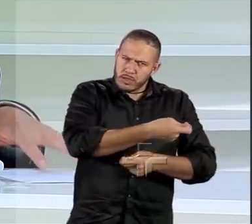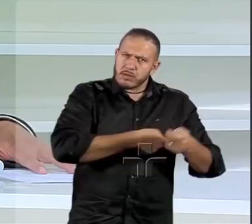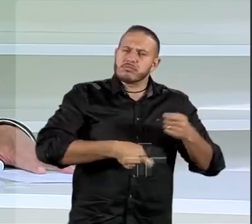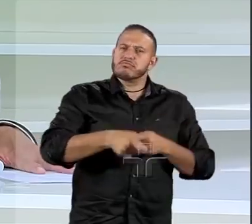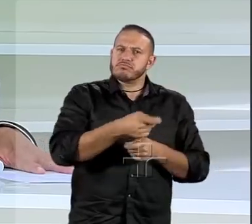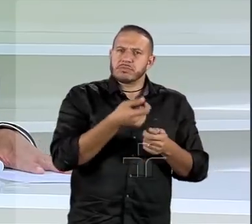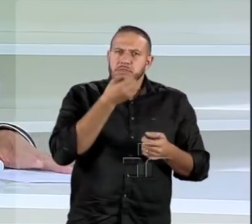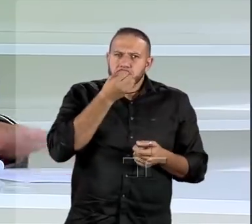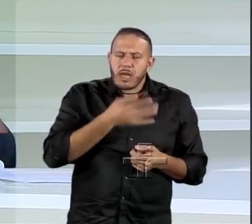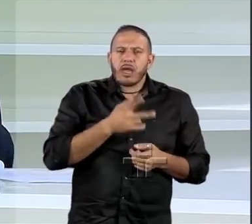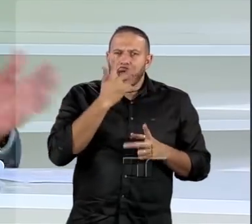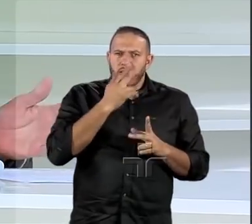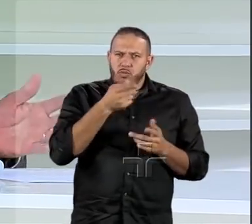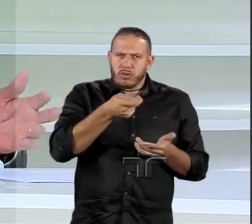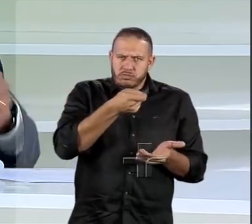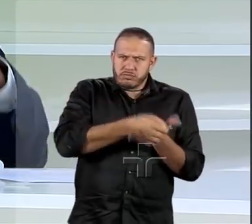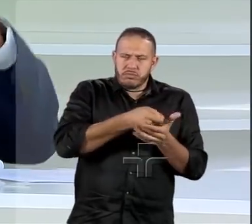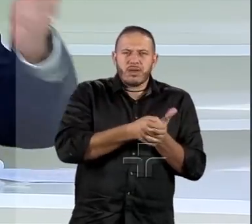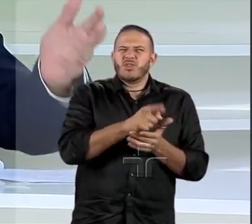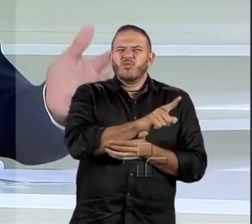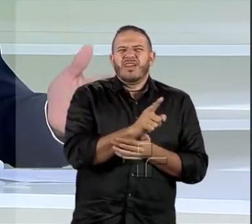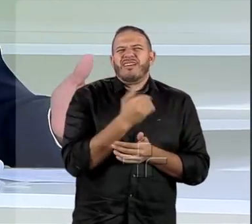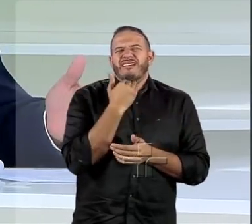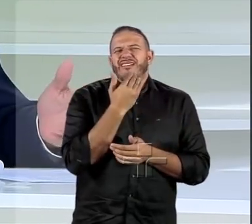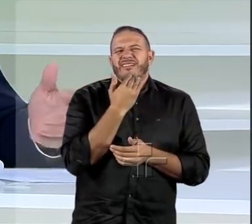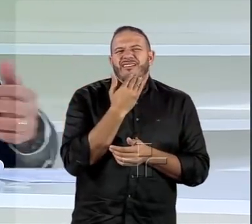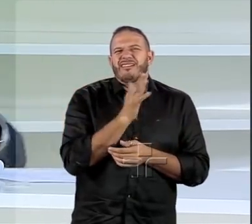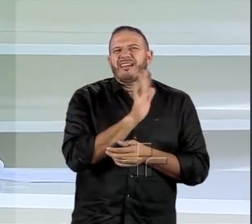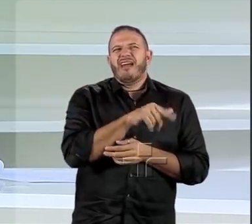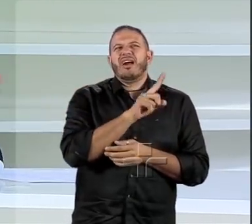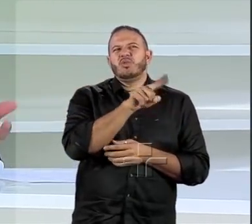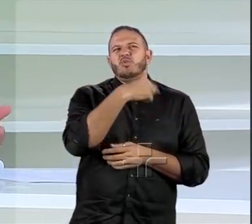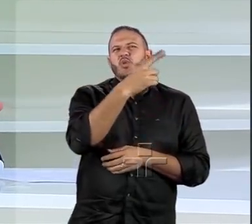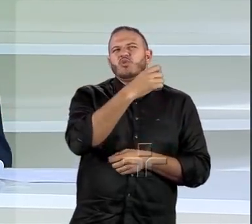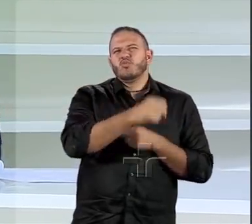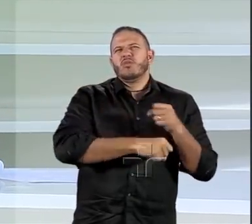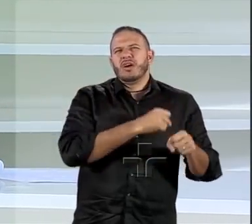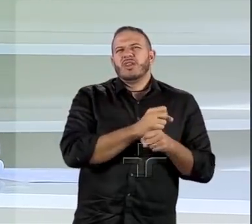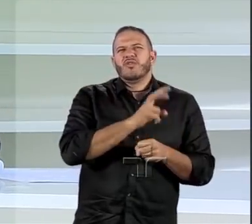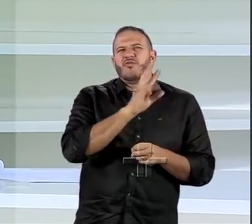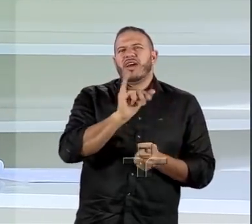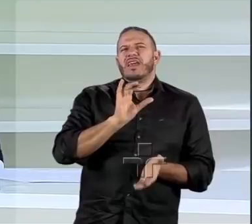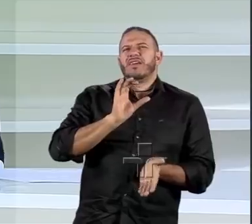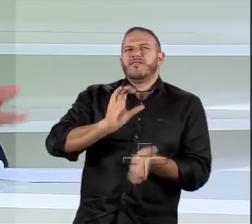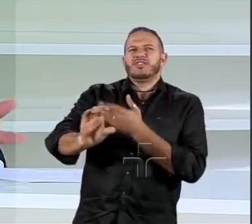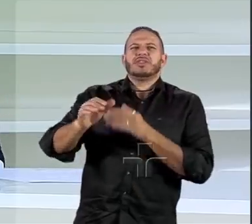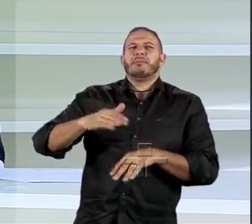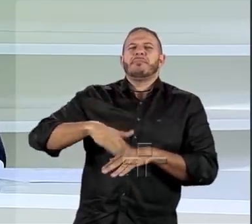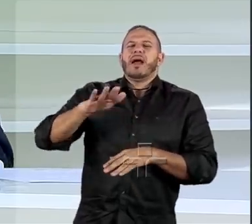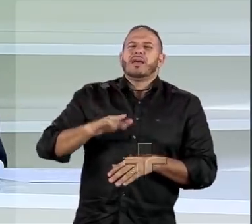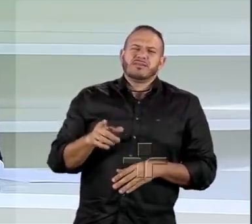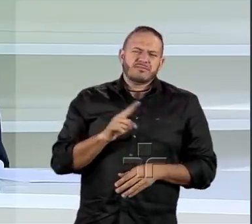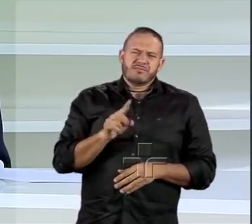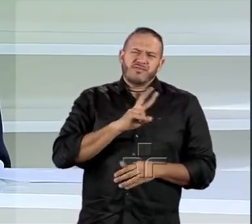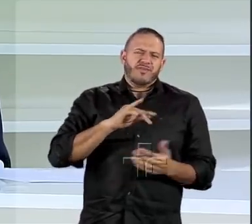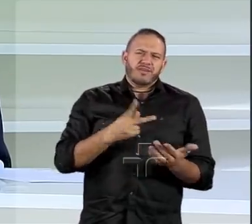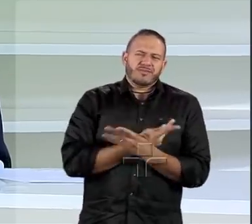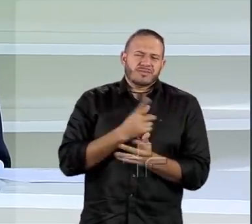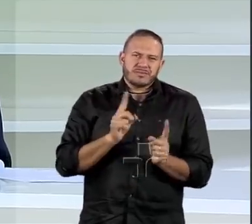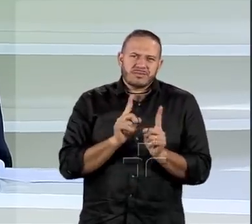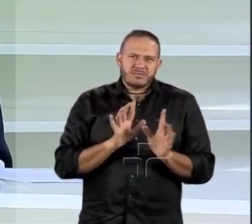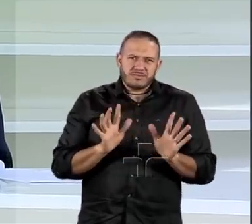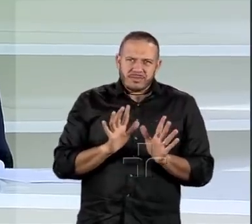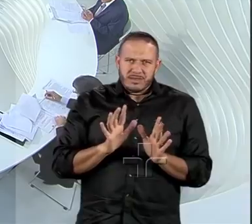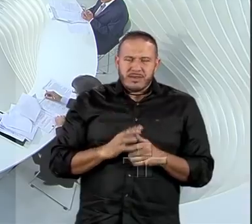igual rigidez. Não é balela de ficar falando que o ano que vem vai investir mais do que aquilo que nós sabemos que não vai acontecer.